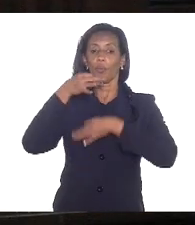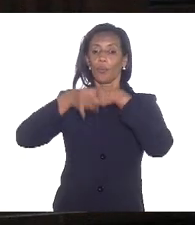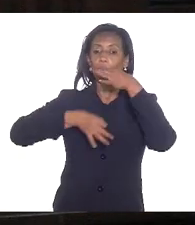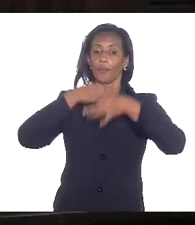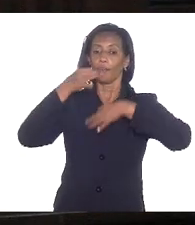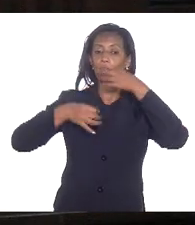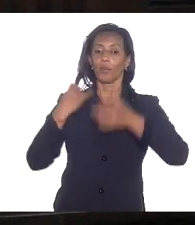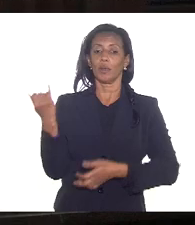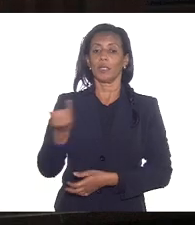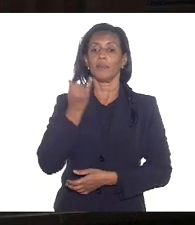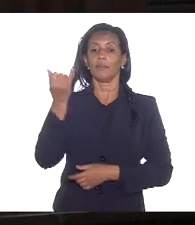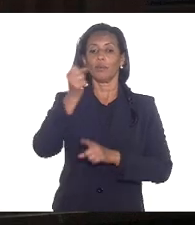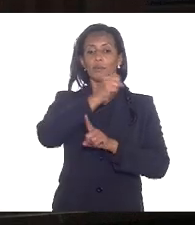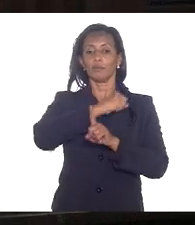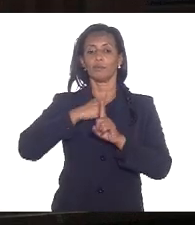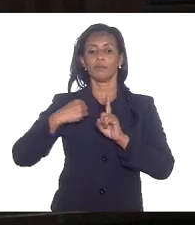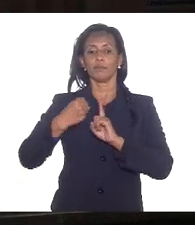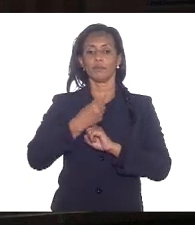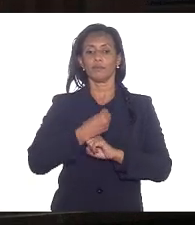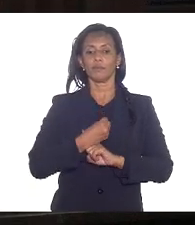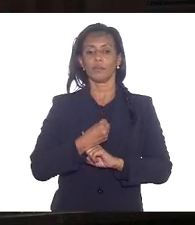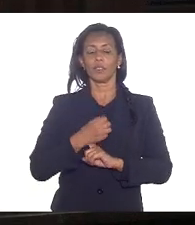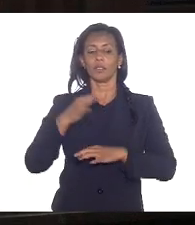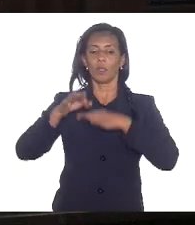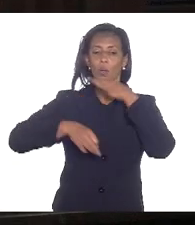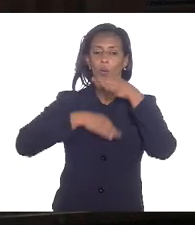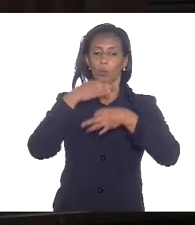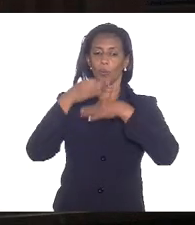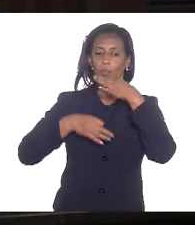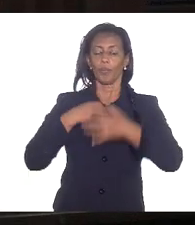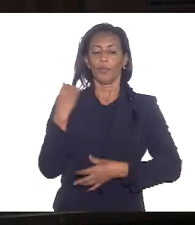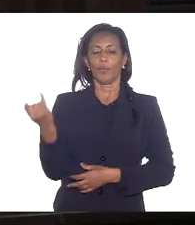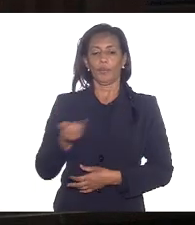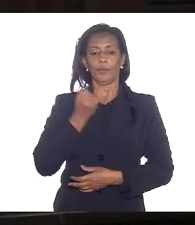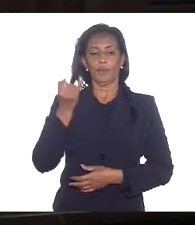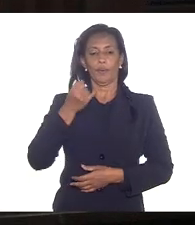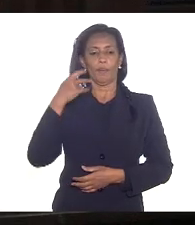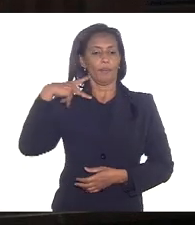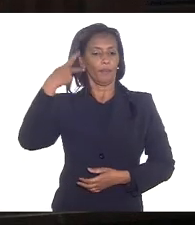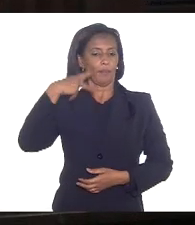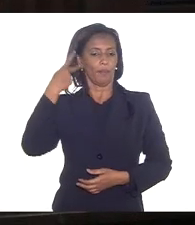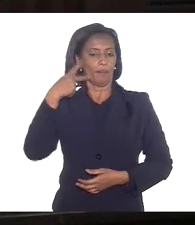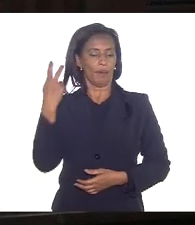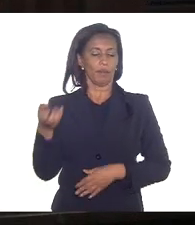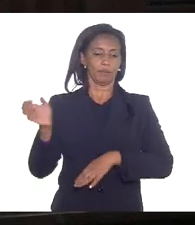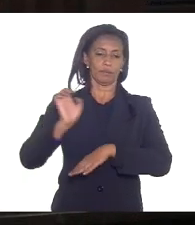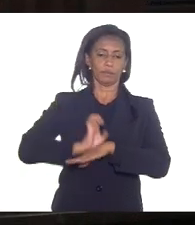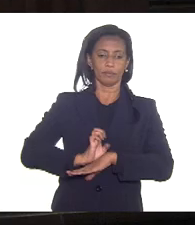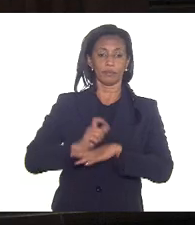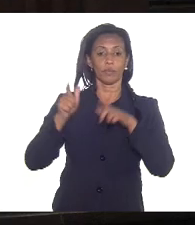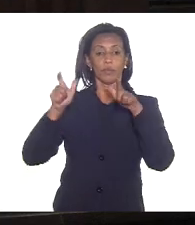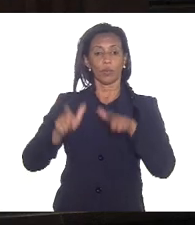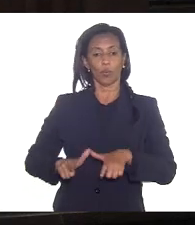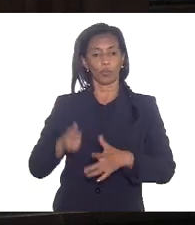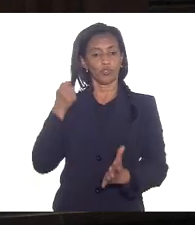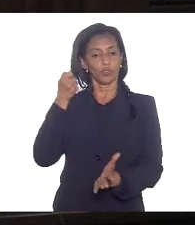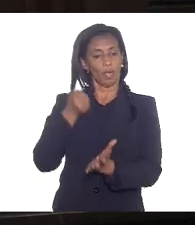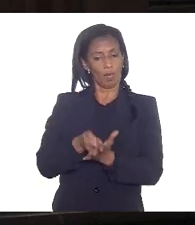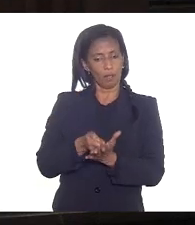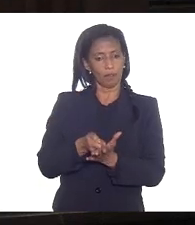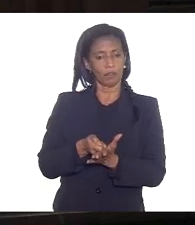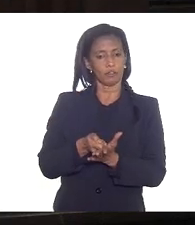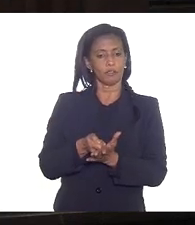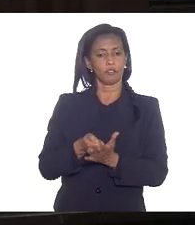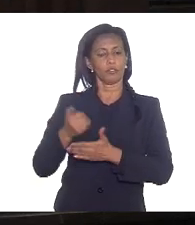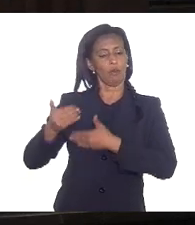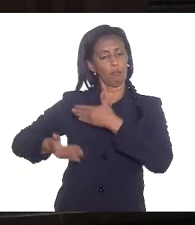importantes para a sociedade são questões importantes para o Parlamento Estadual onde a gente garante